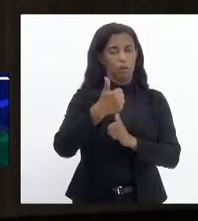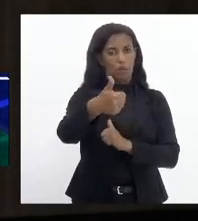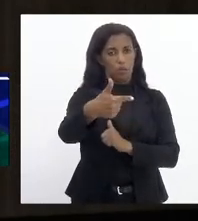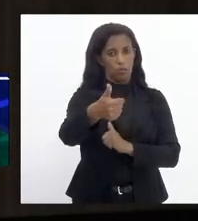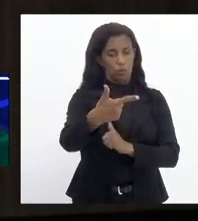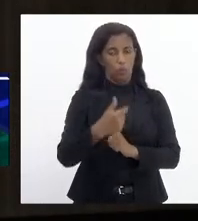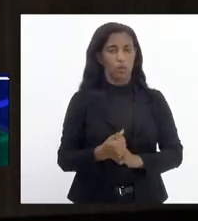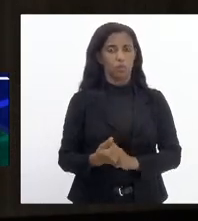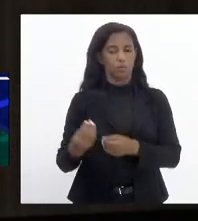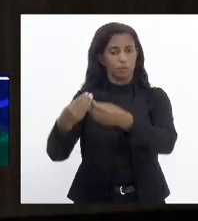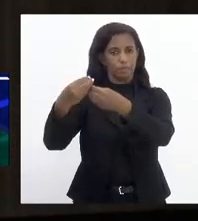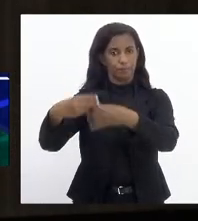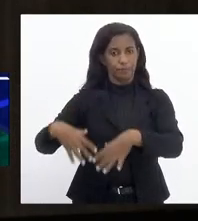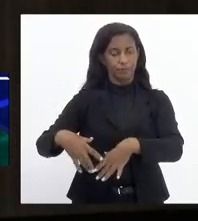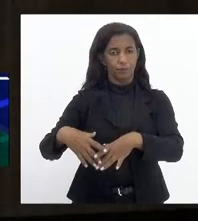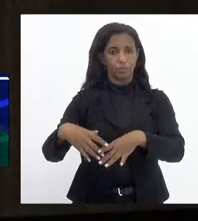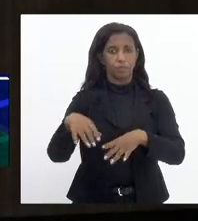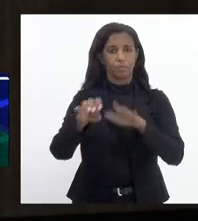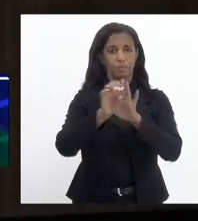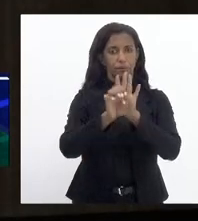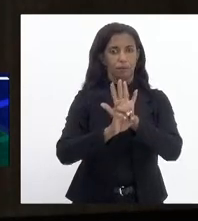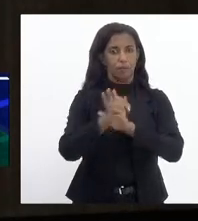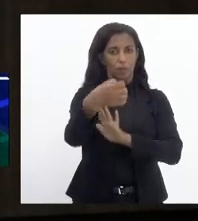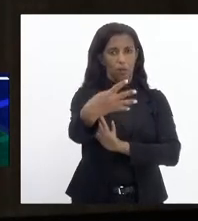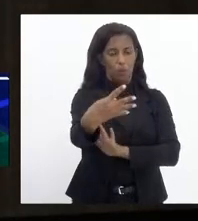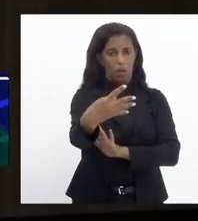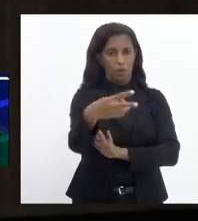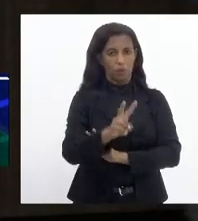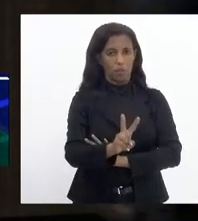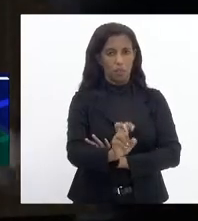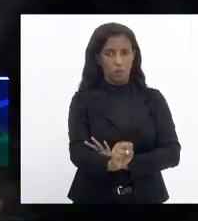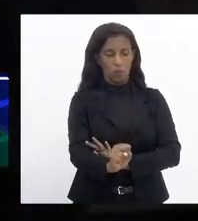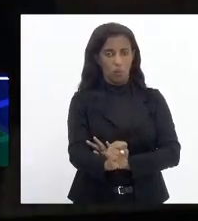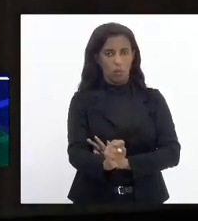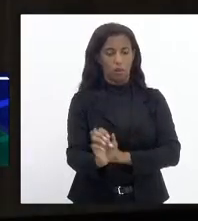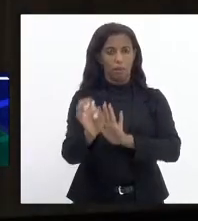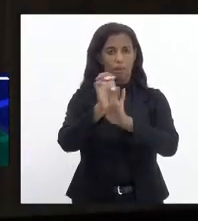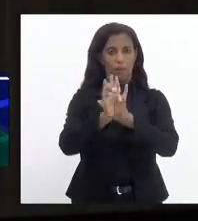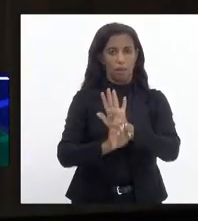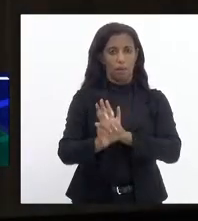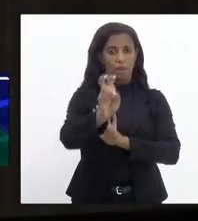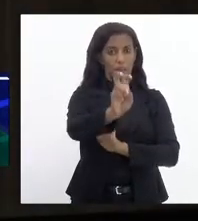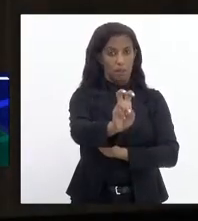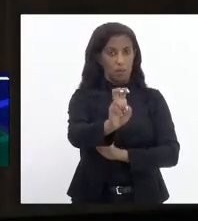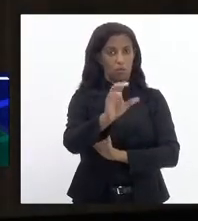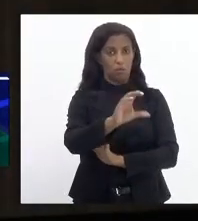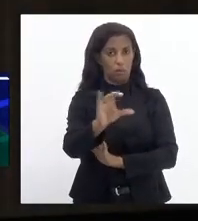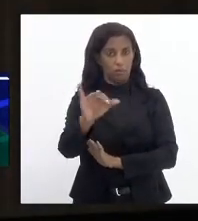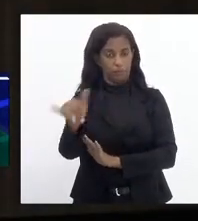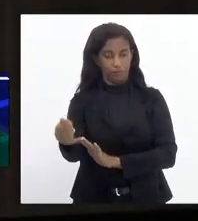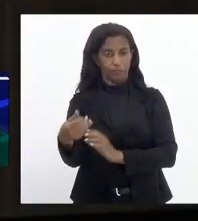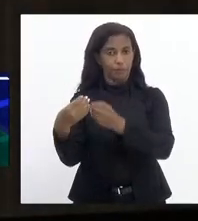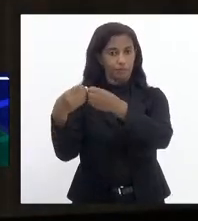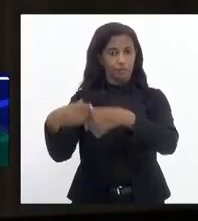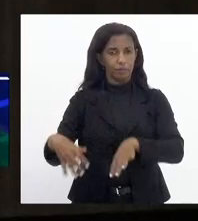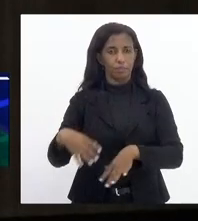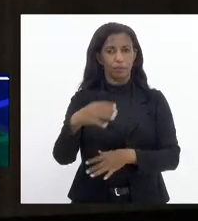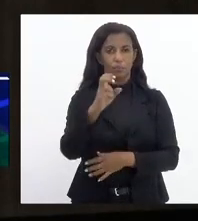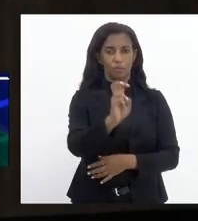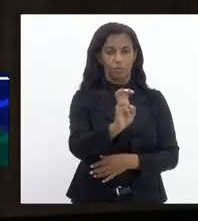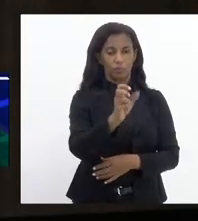pela prejudicabilidade das emendas 4 e 58, pela emenda 5 da CCJ, pela prejudicabilidade das